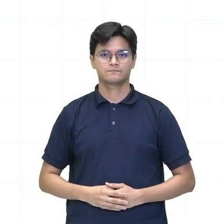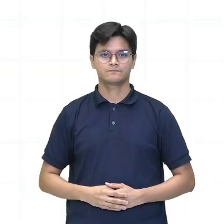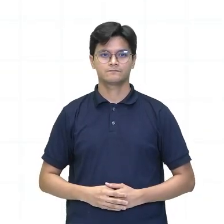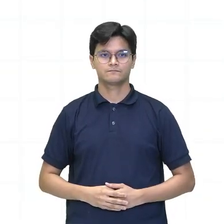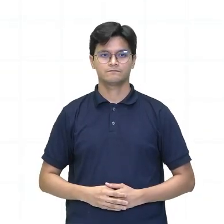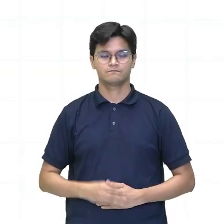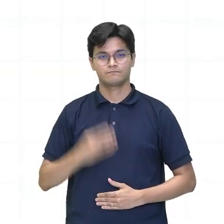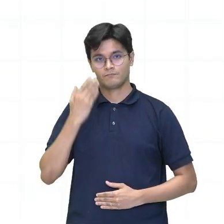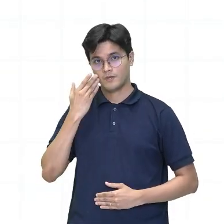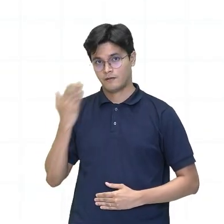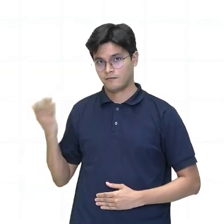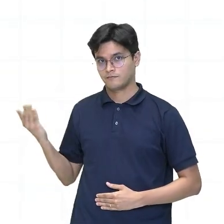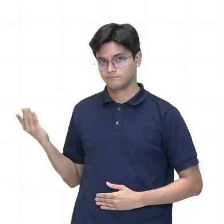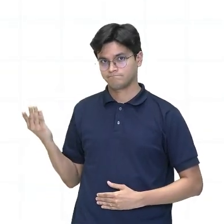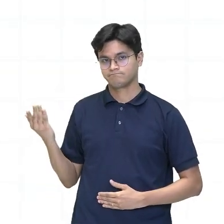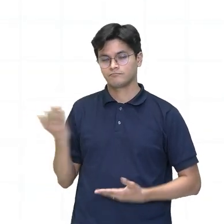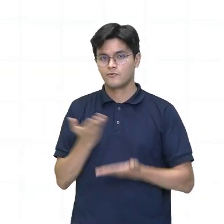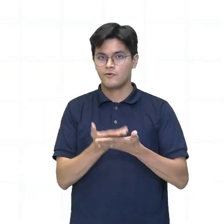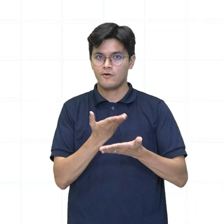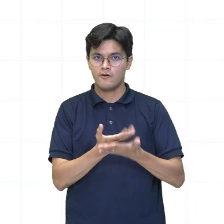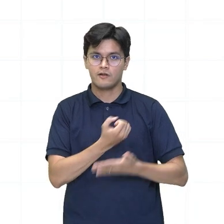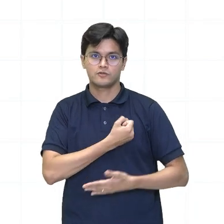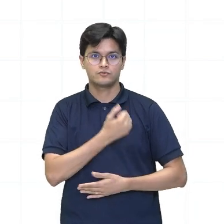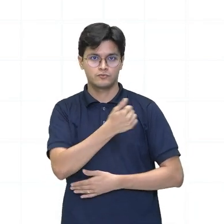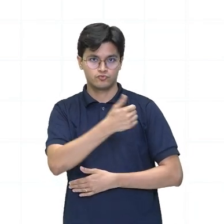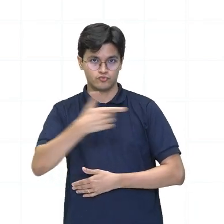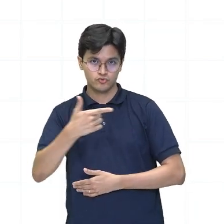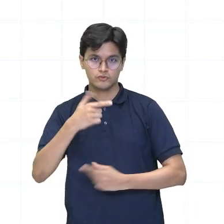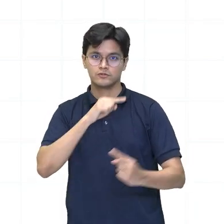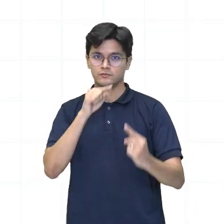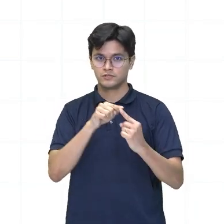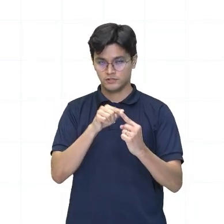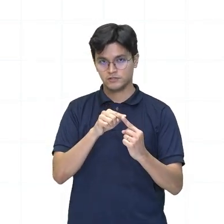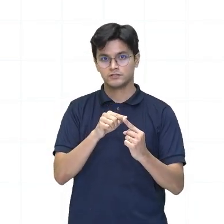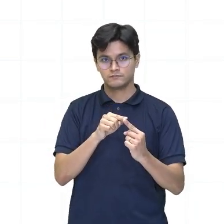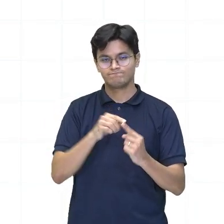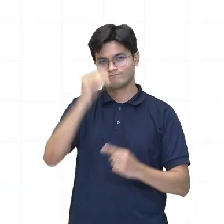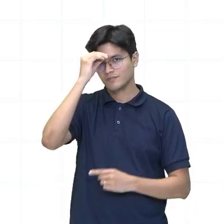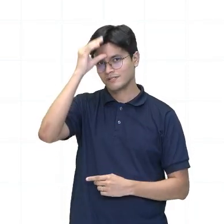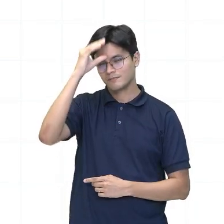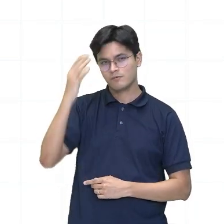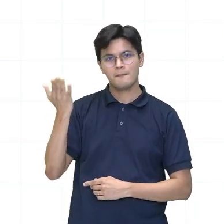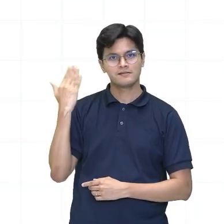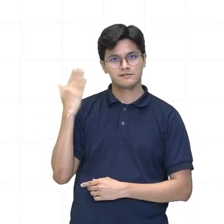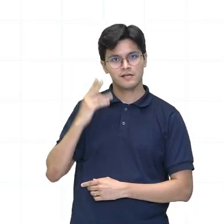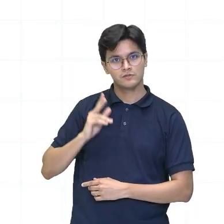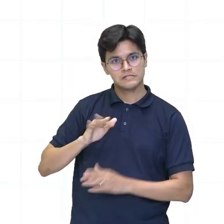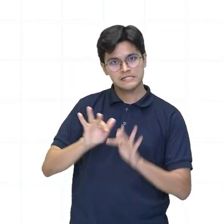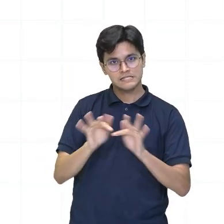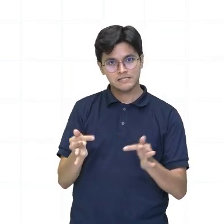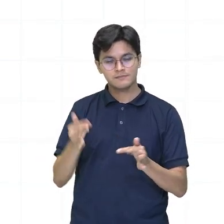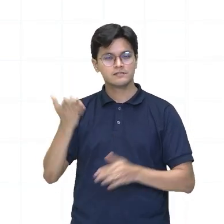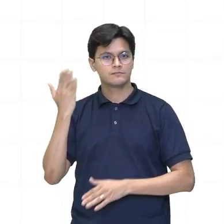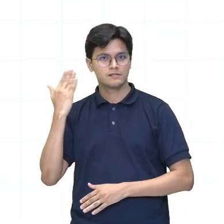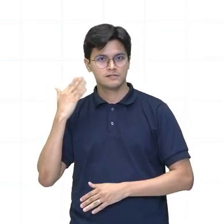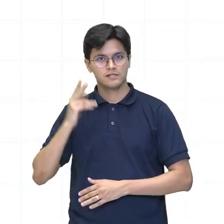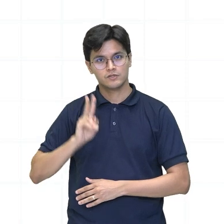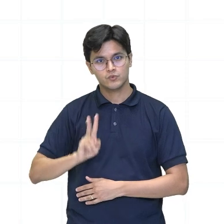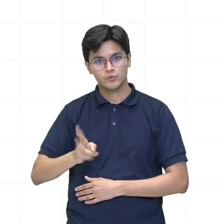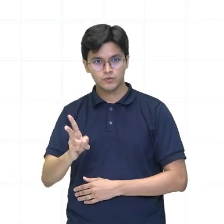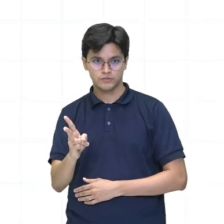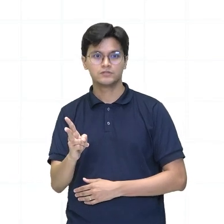Essa é a aula 12 e o objeto de conhecimento é passado simples e contínuo. O detalhamento é